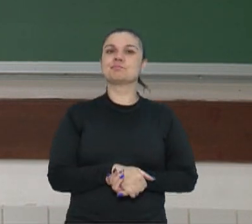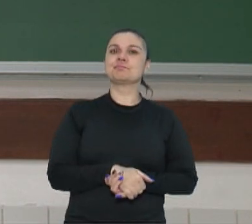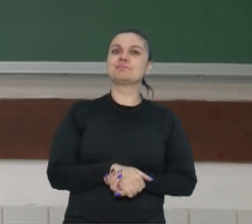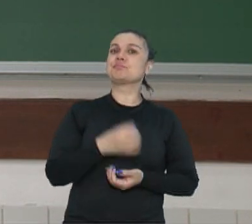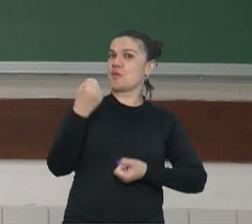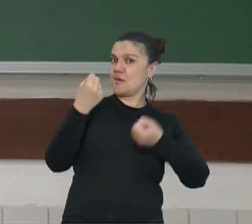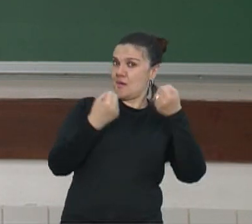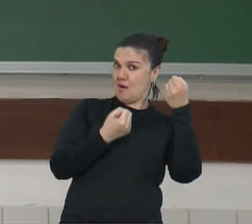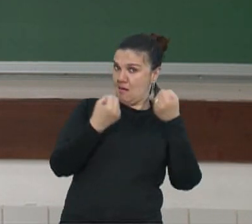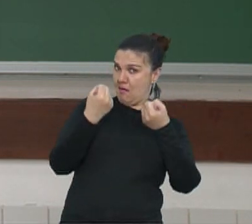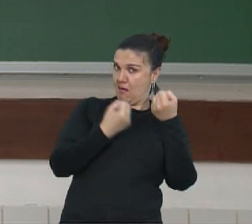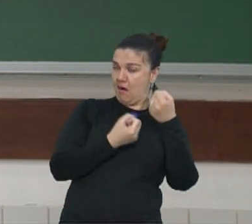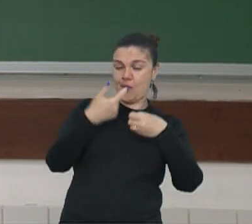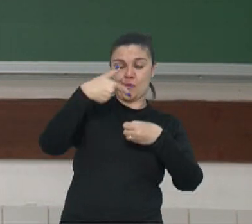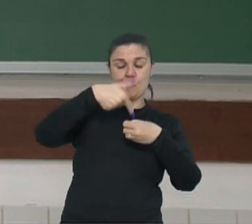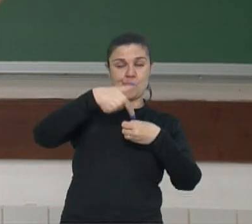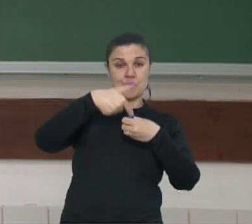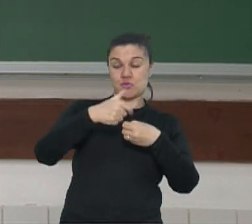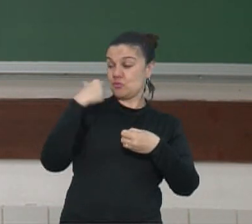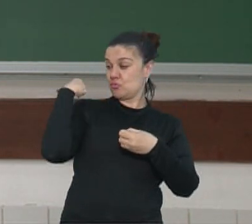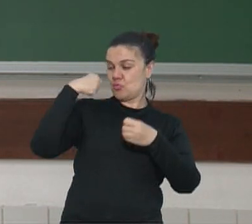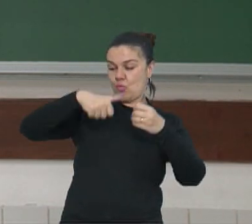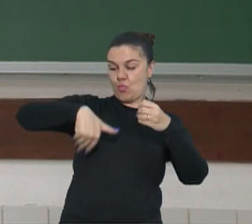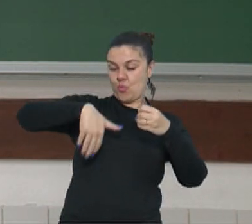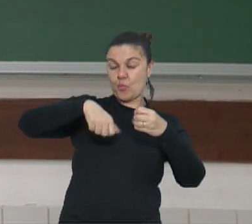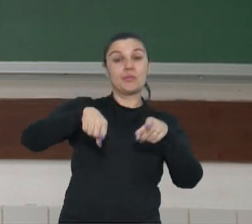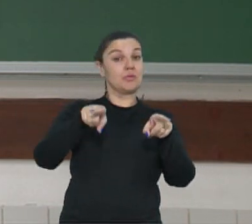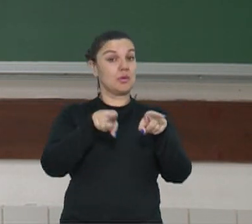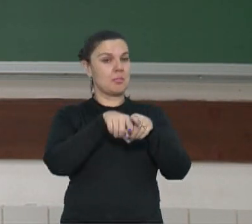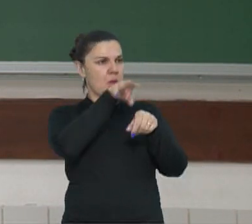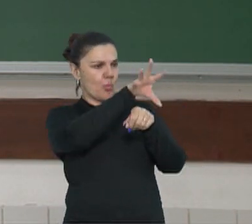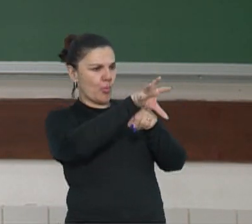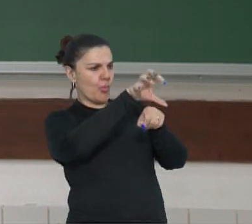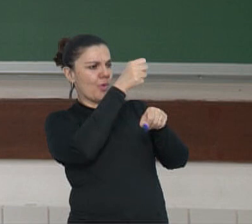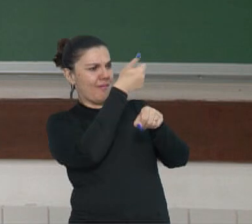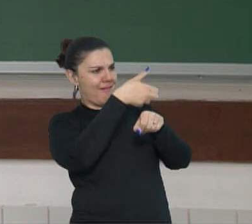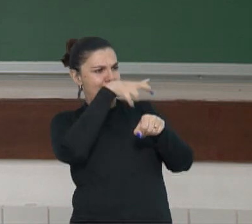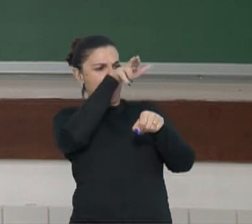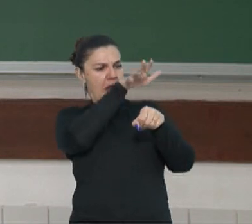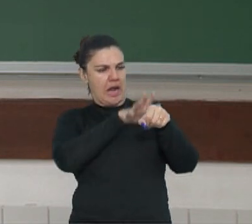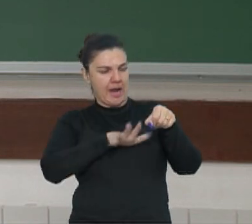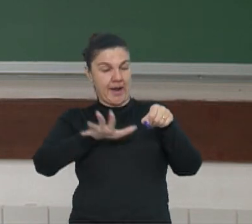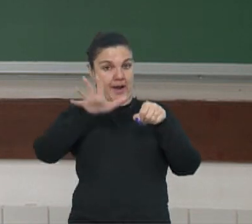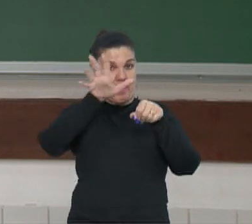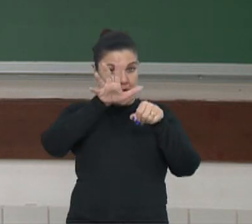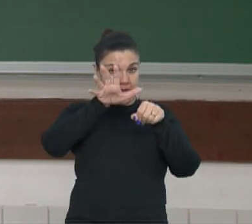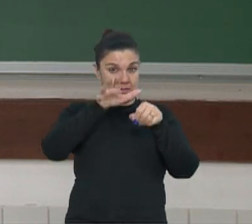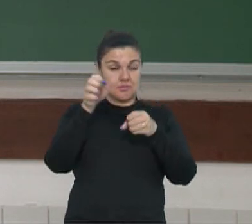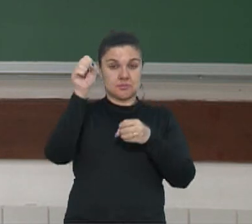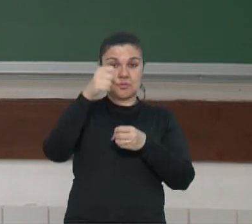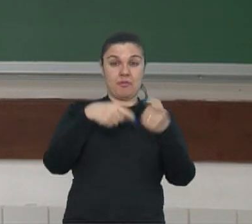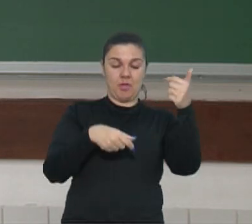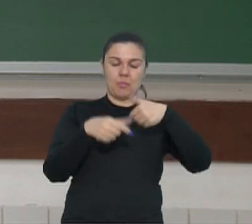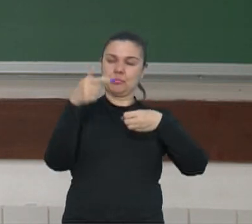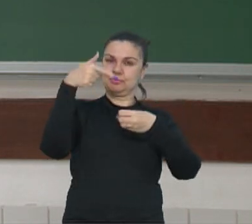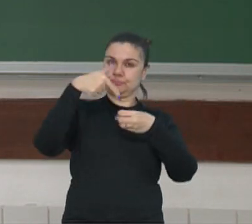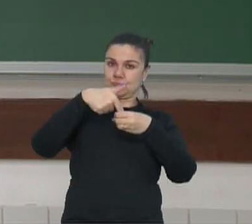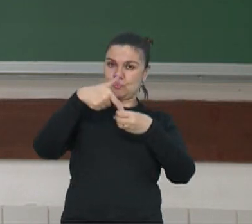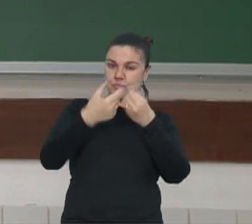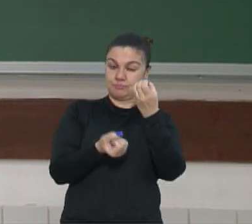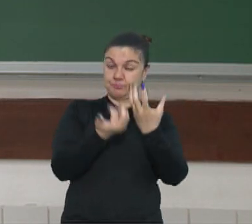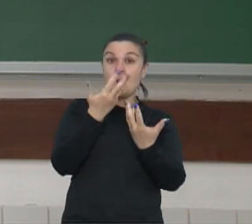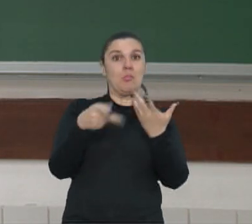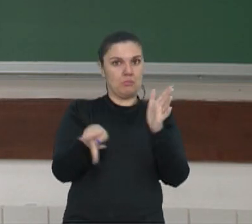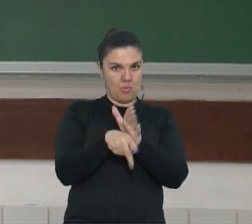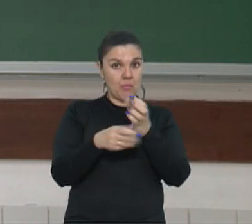quando queima combustível, ele precisa puxar ar do ambiente. Esse ar entra rico em oxigênio, queima o combustível, tem uma